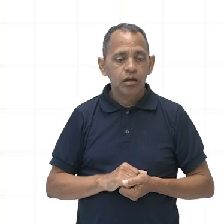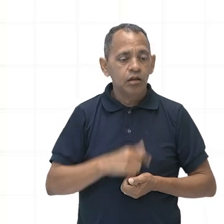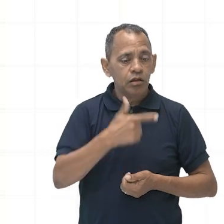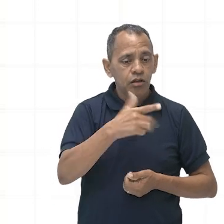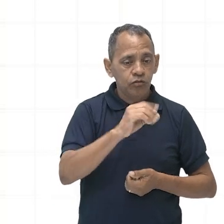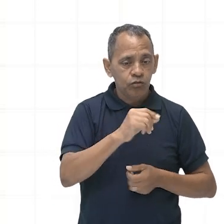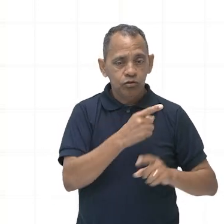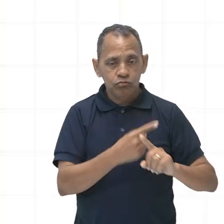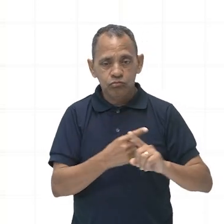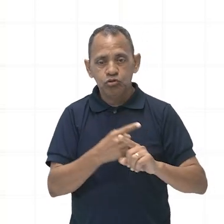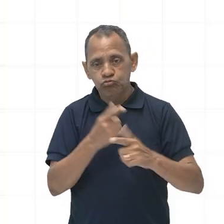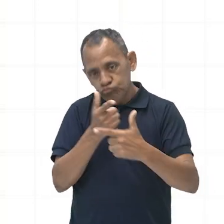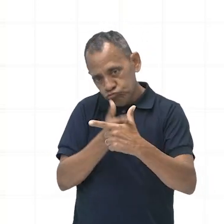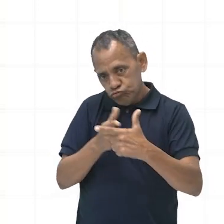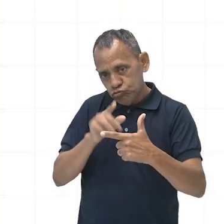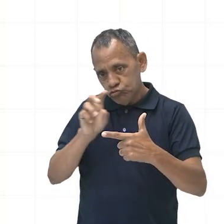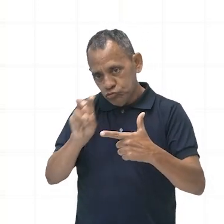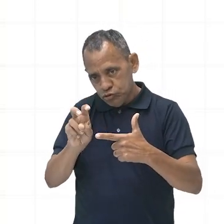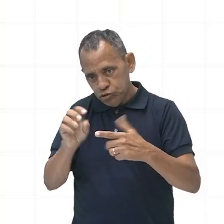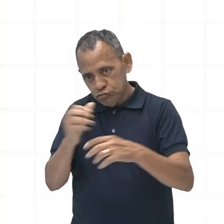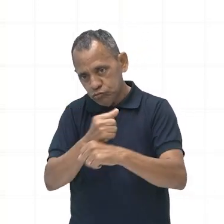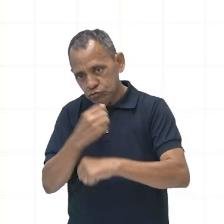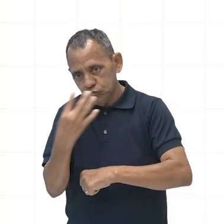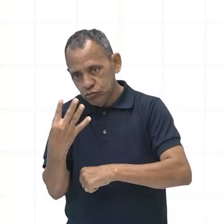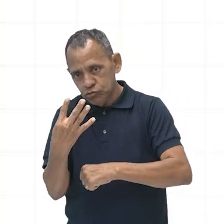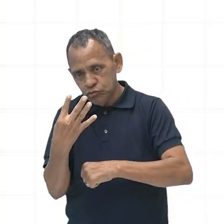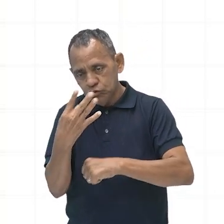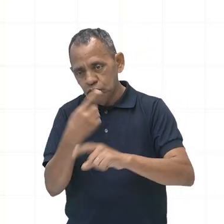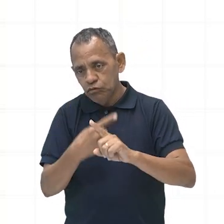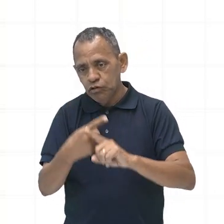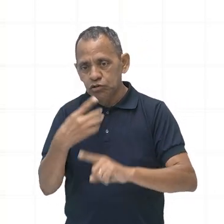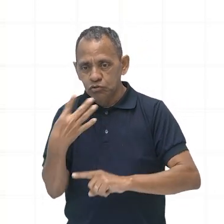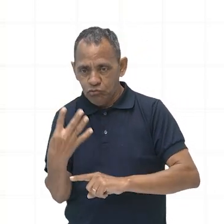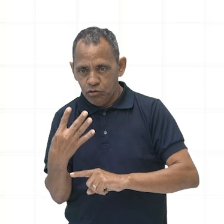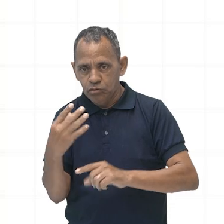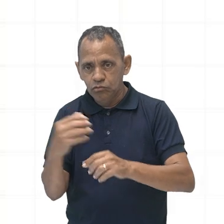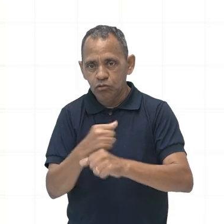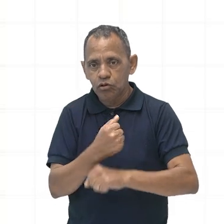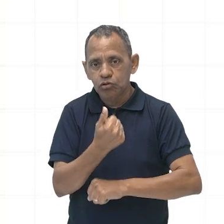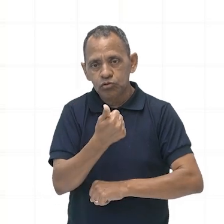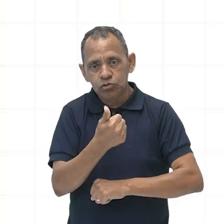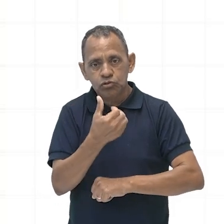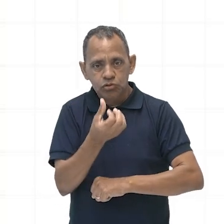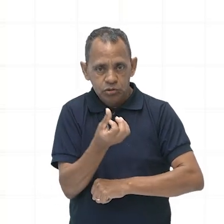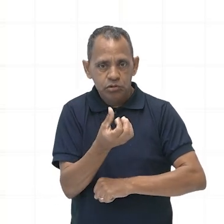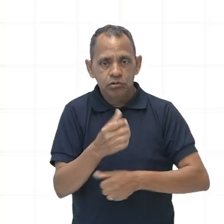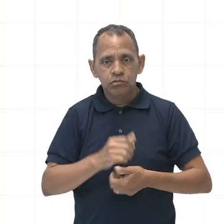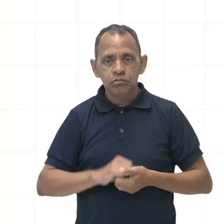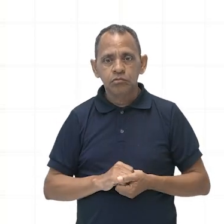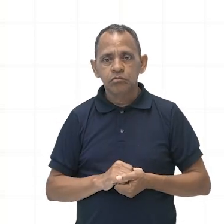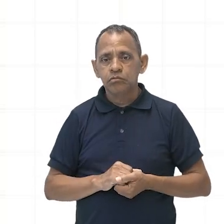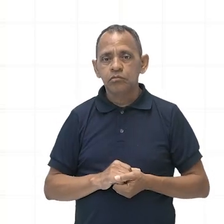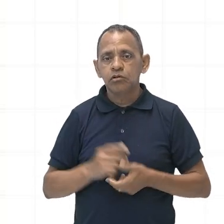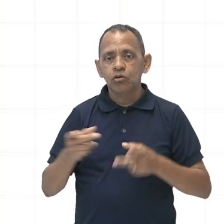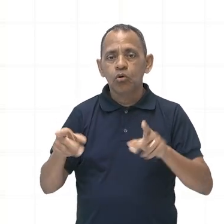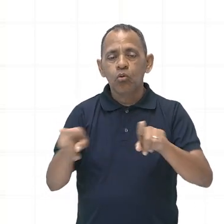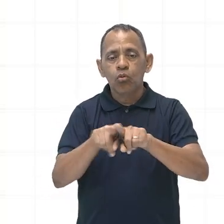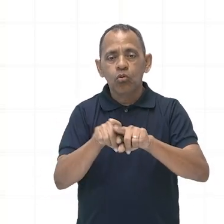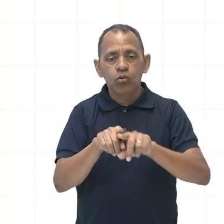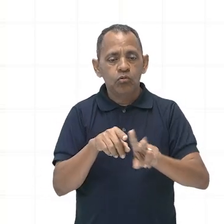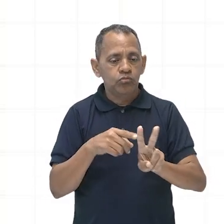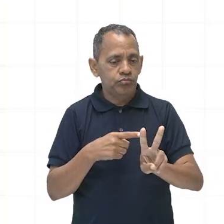por 5 é 4. E 4 vezes 4, 16. Então, isso aqui é a mesma coisa que raiz